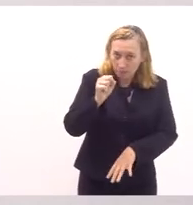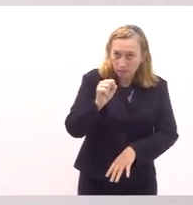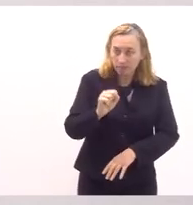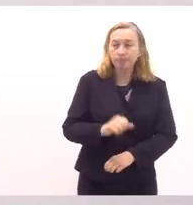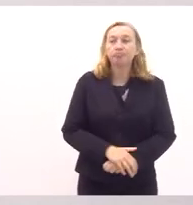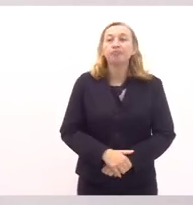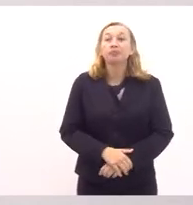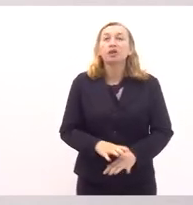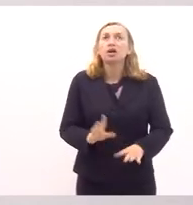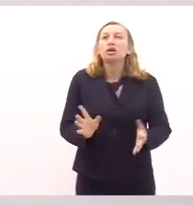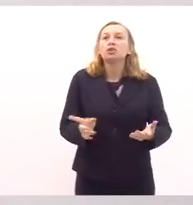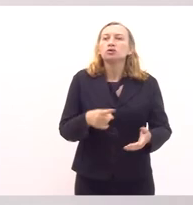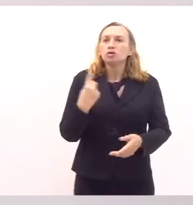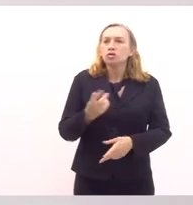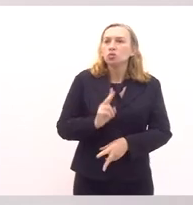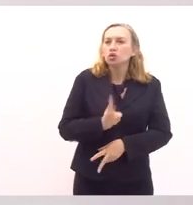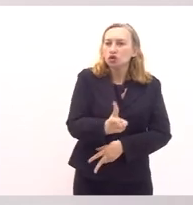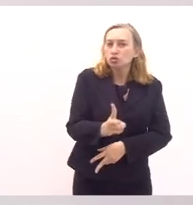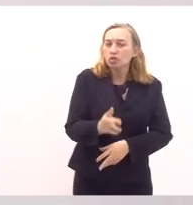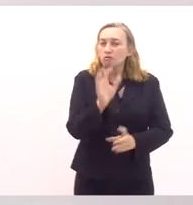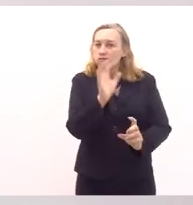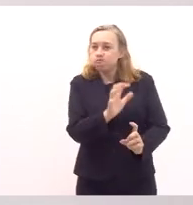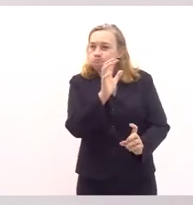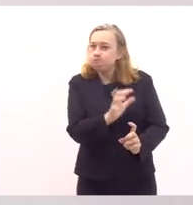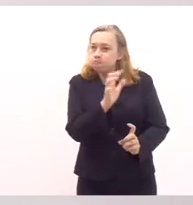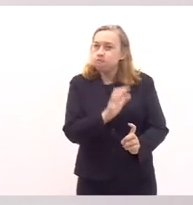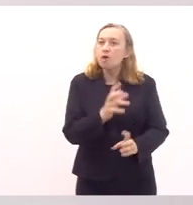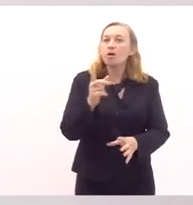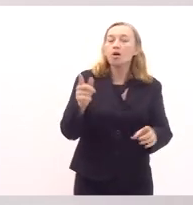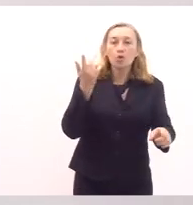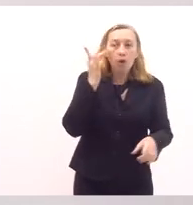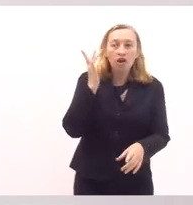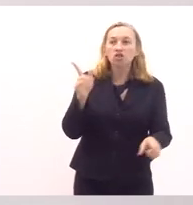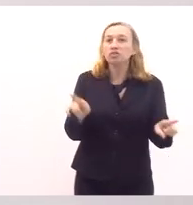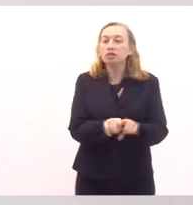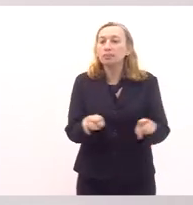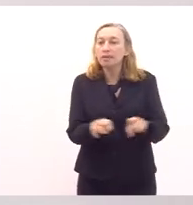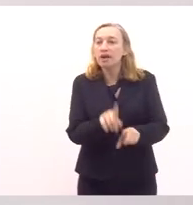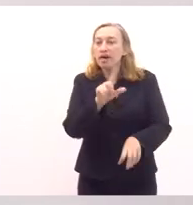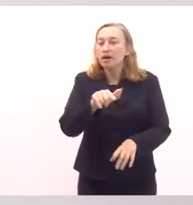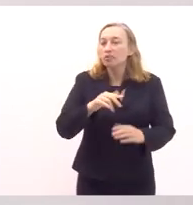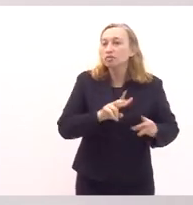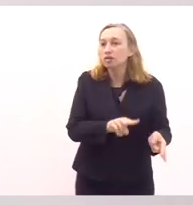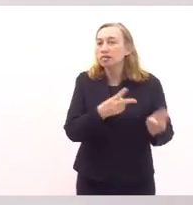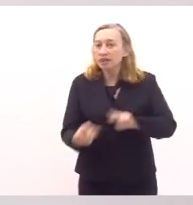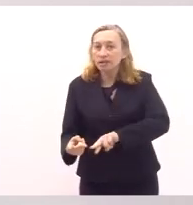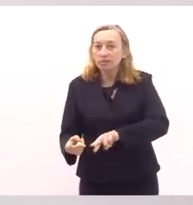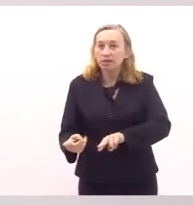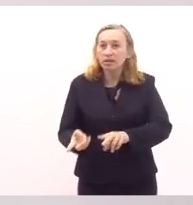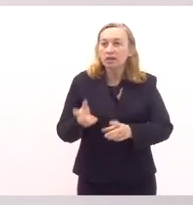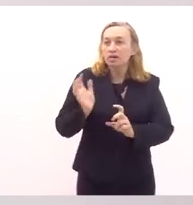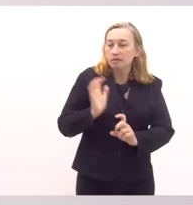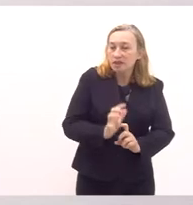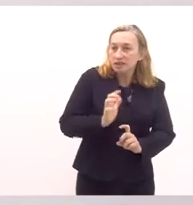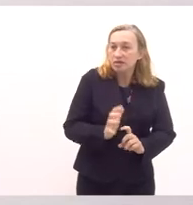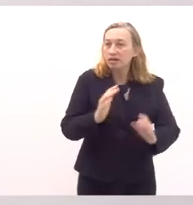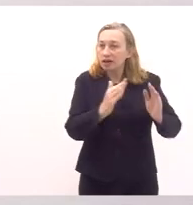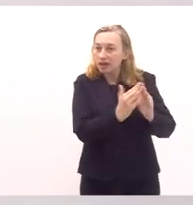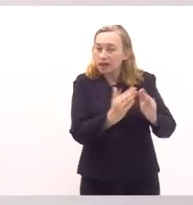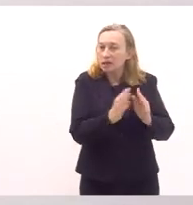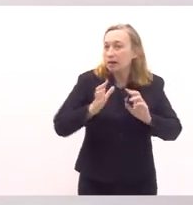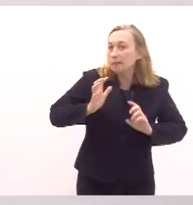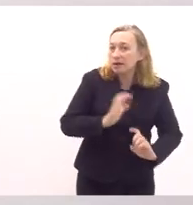possível. Daqui a gente continua na pressão. Acho que esse também foi um dos encaminhamentos. Pressão na casa, pressão